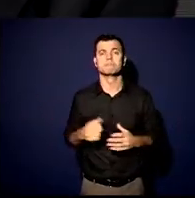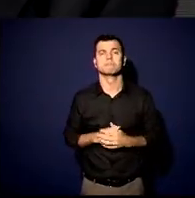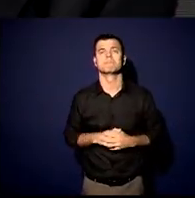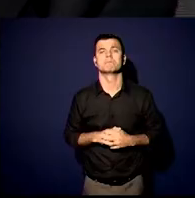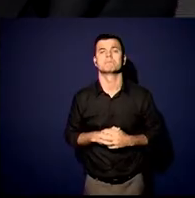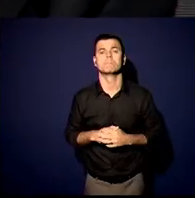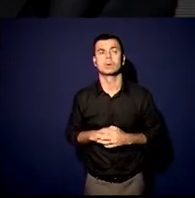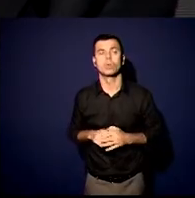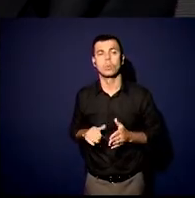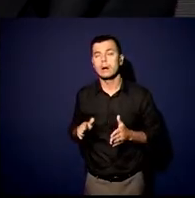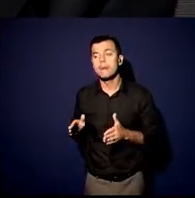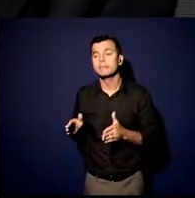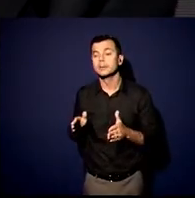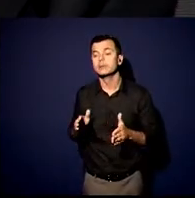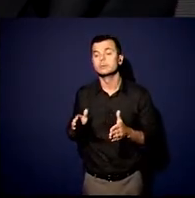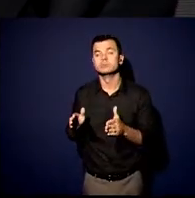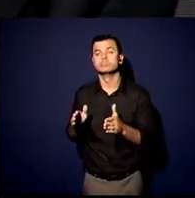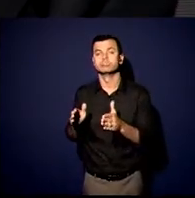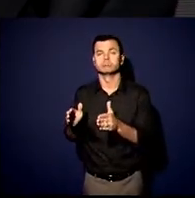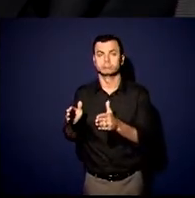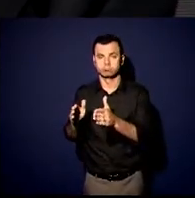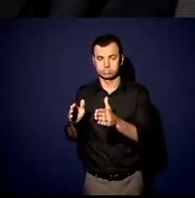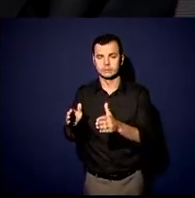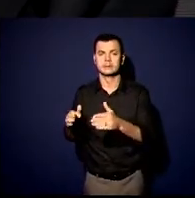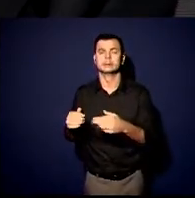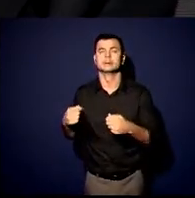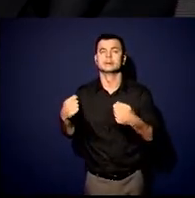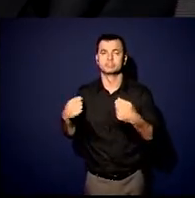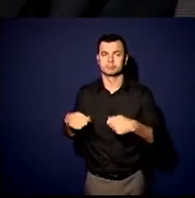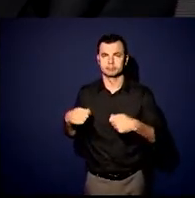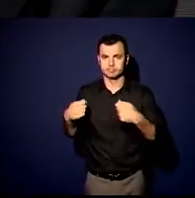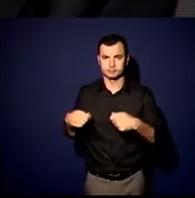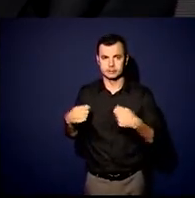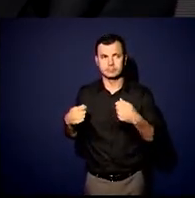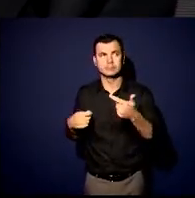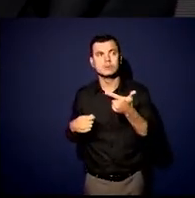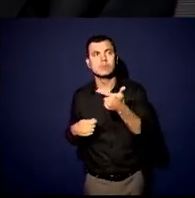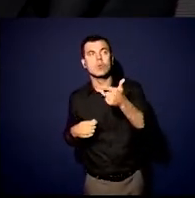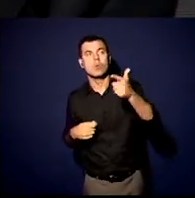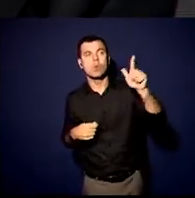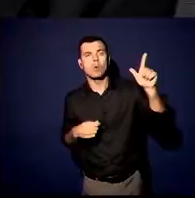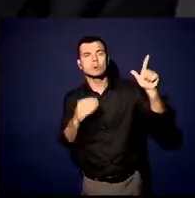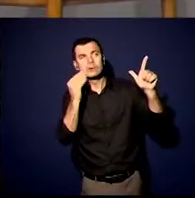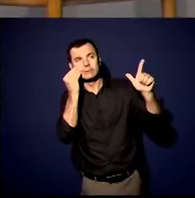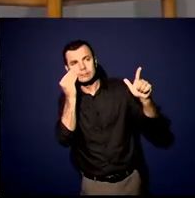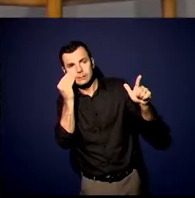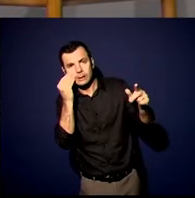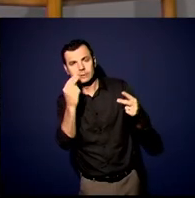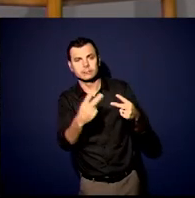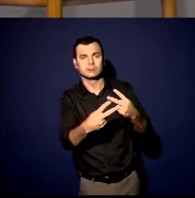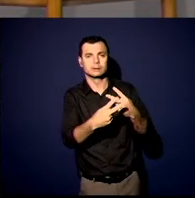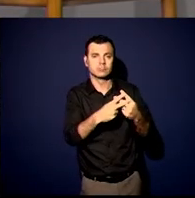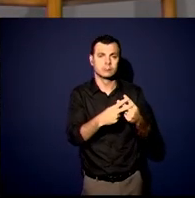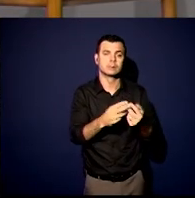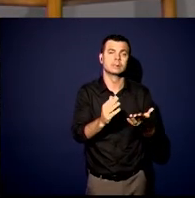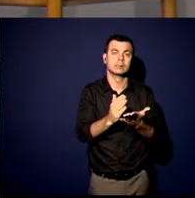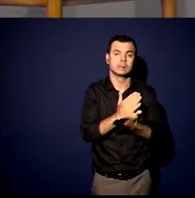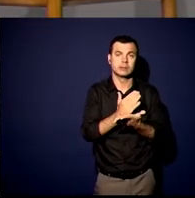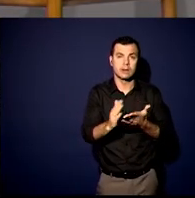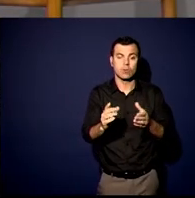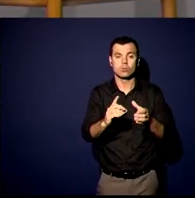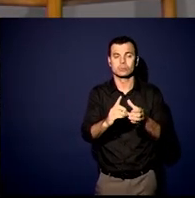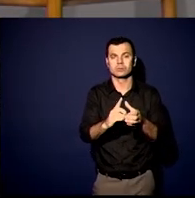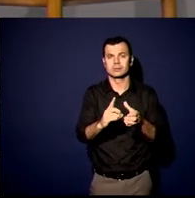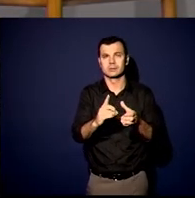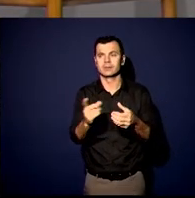que nós estamos trilhando é o caminho de estimular as alternativas penais e o trabalho com o regressos porque